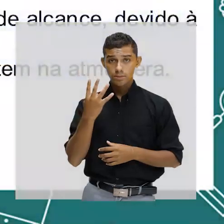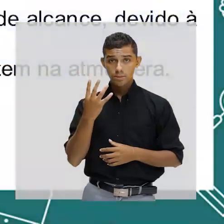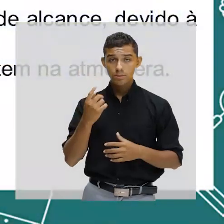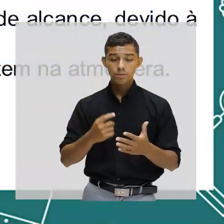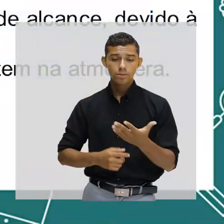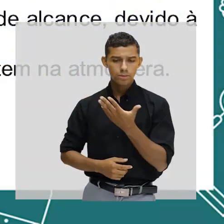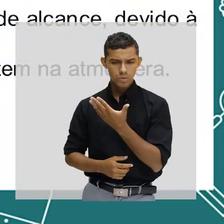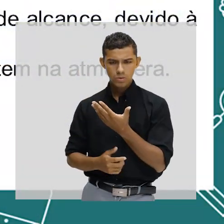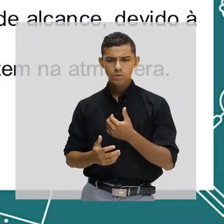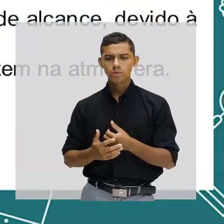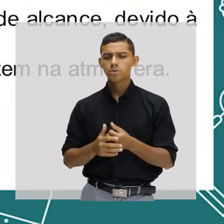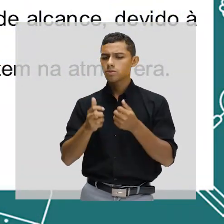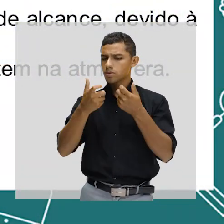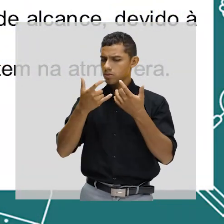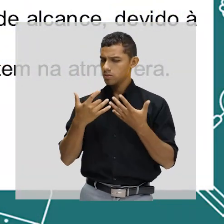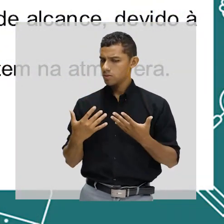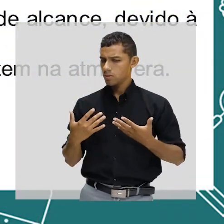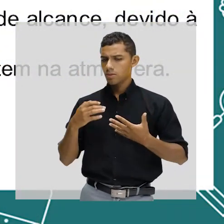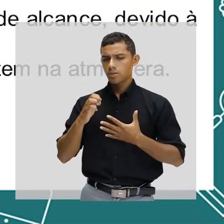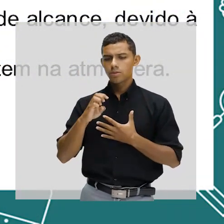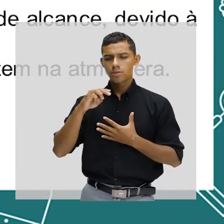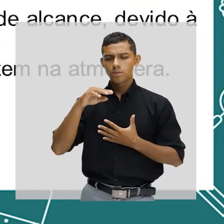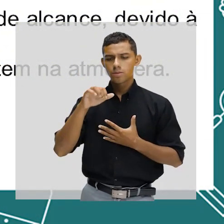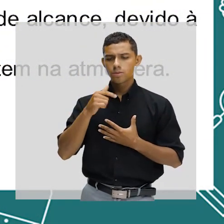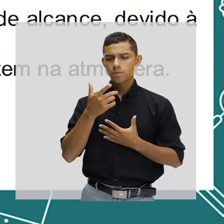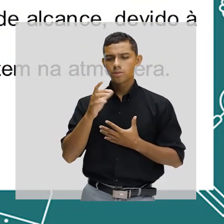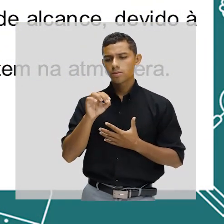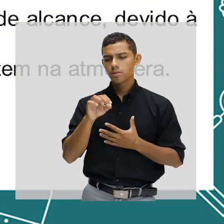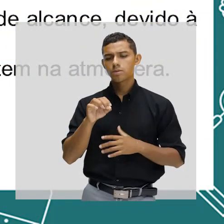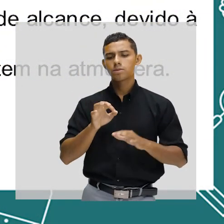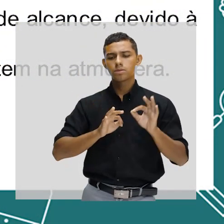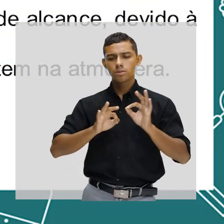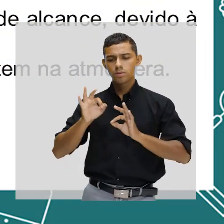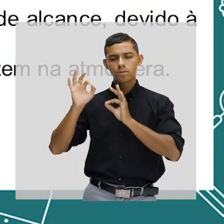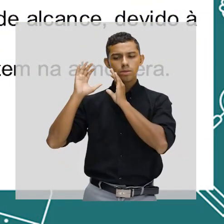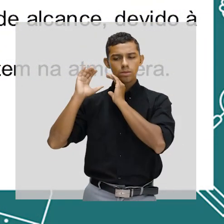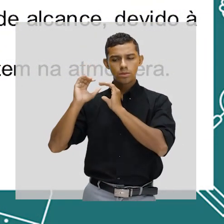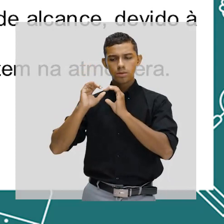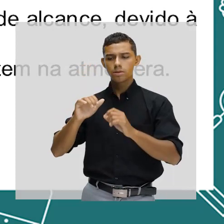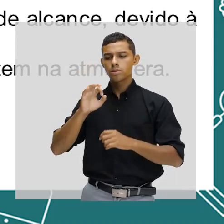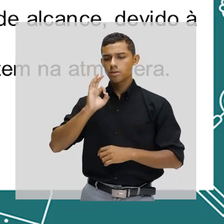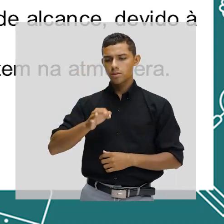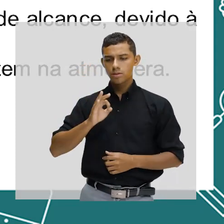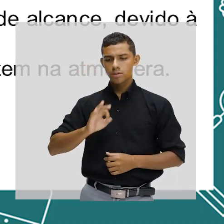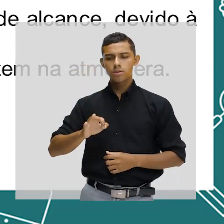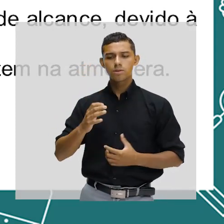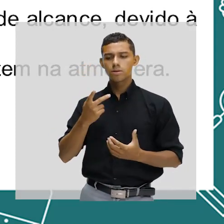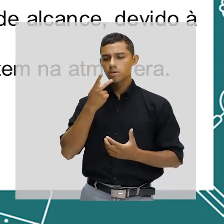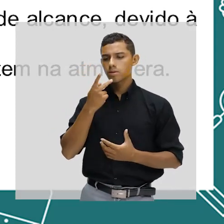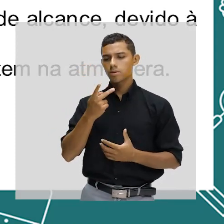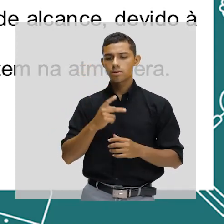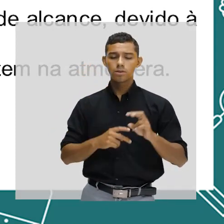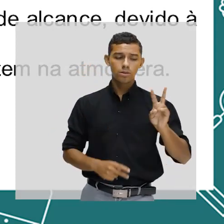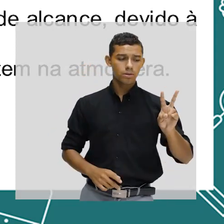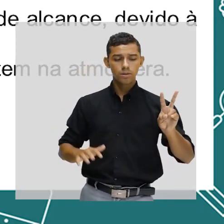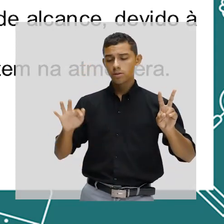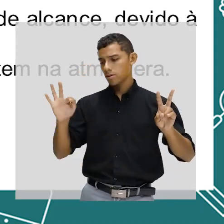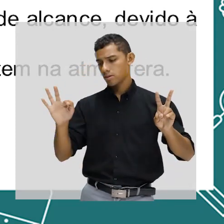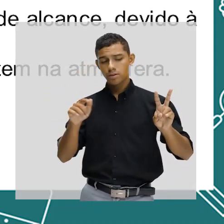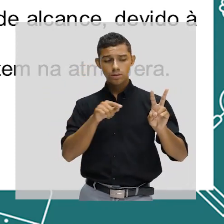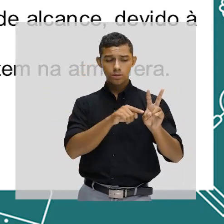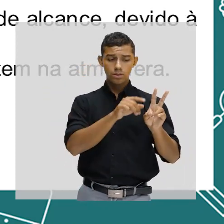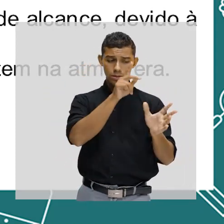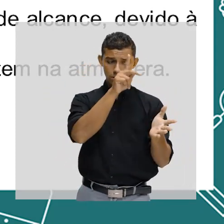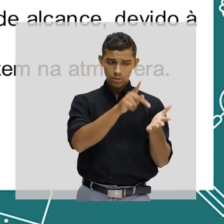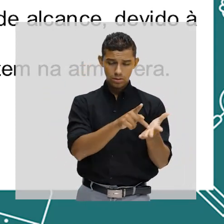Sobre as emissões de estações de rádio, é correto afirmar, né? Vai colocar V ou F.